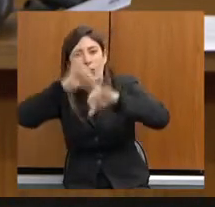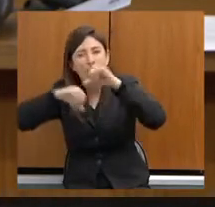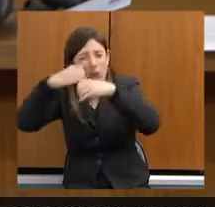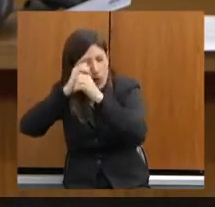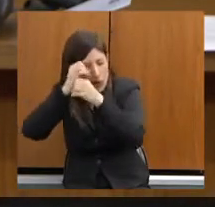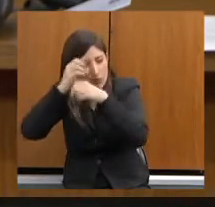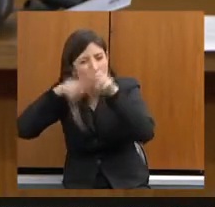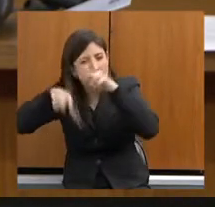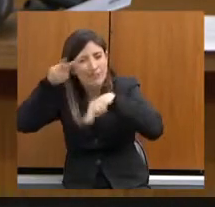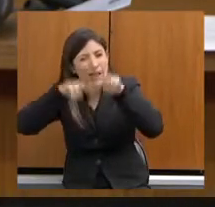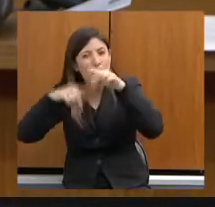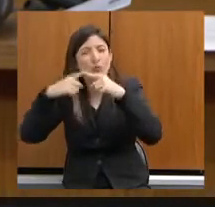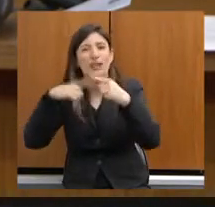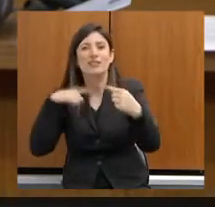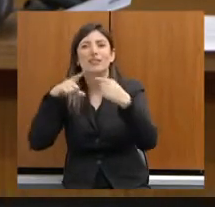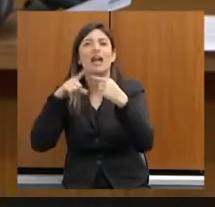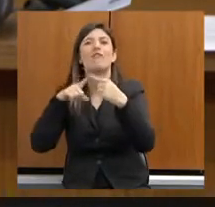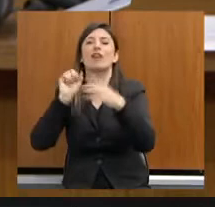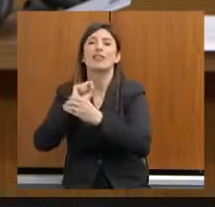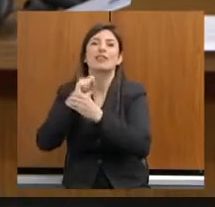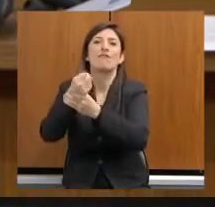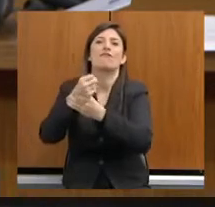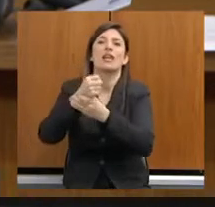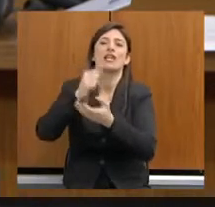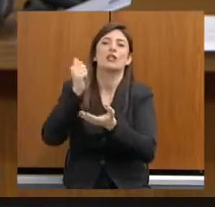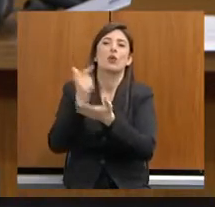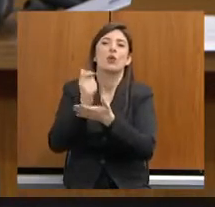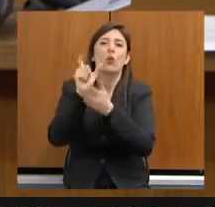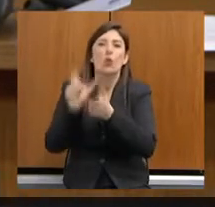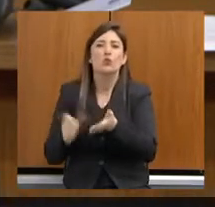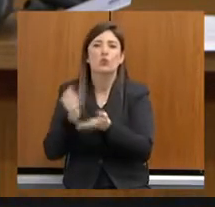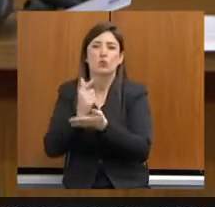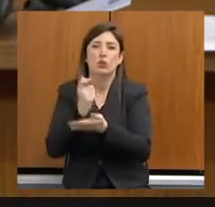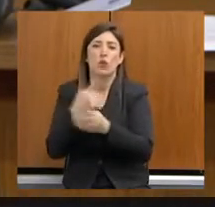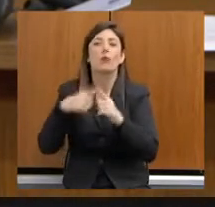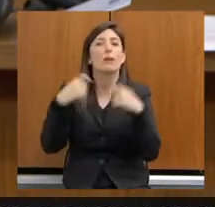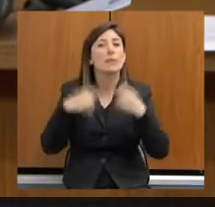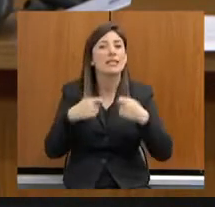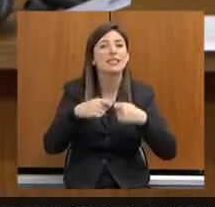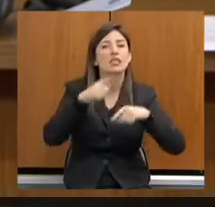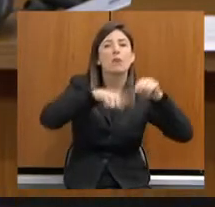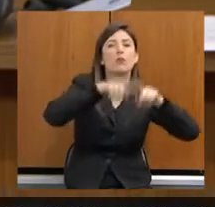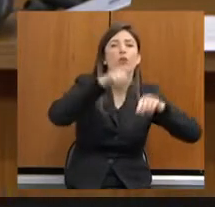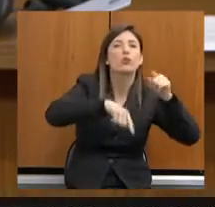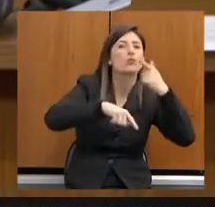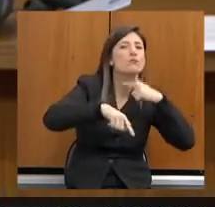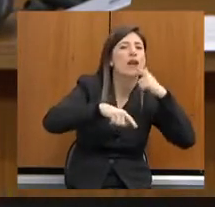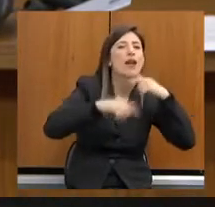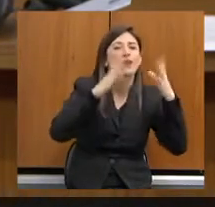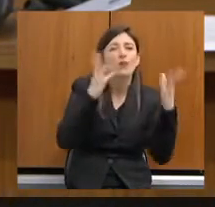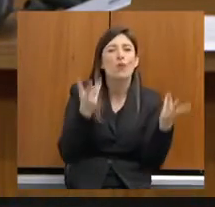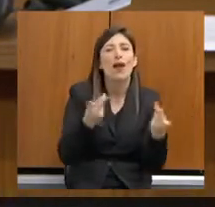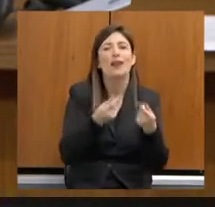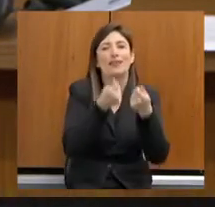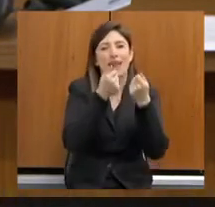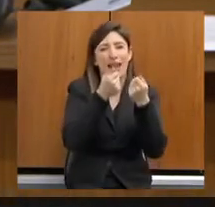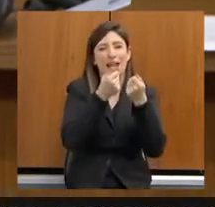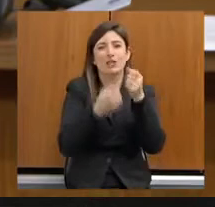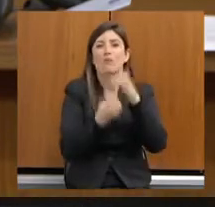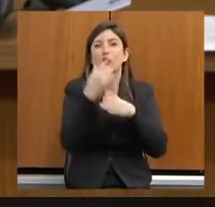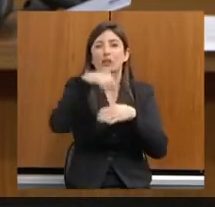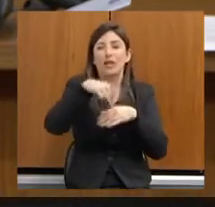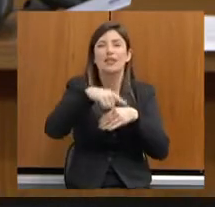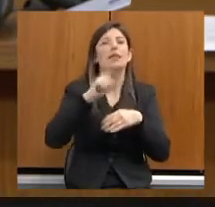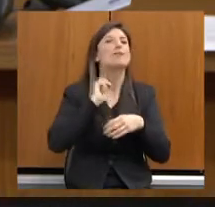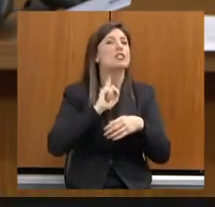de Defesa do Consumidor garantir a qualidade do produto que é produzido no nosso estado que é apertado tá todo o nosso